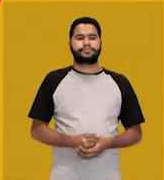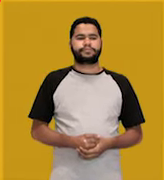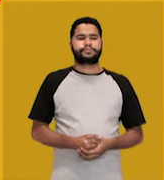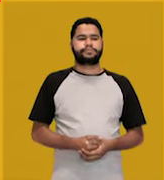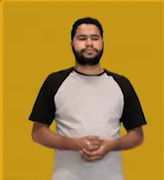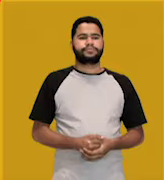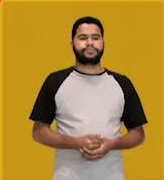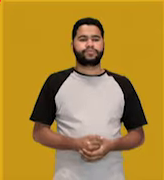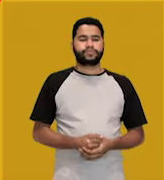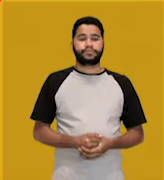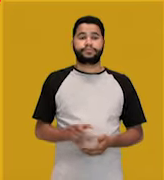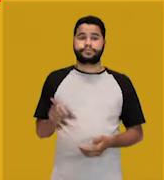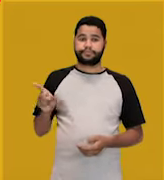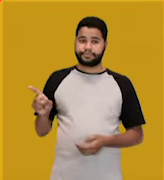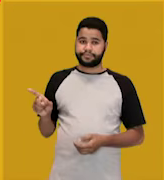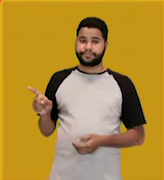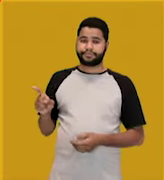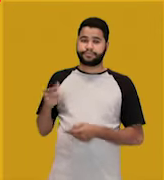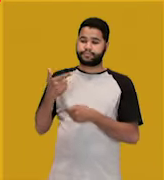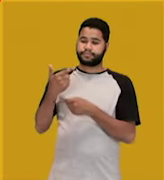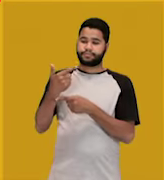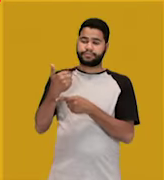avos. E aqui você tem